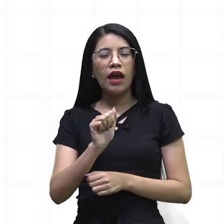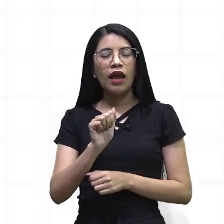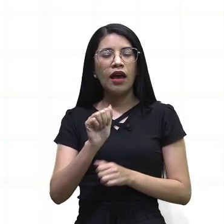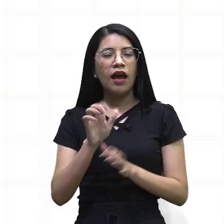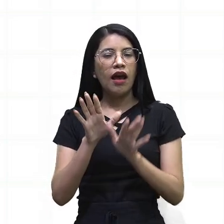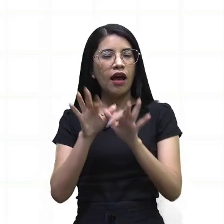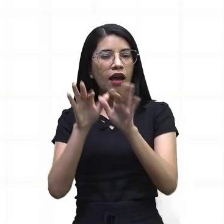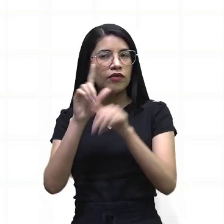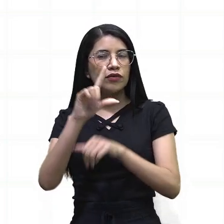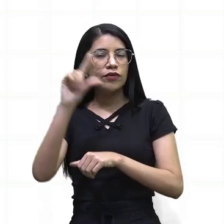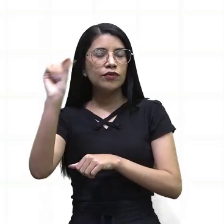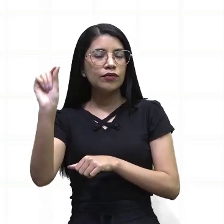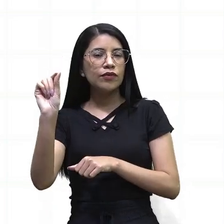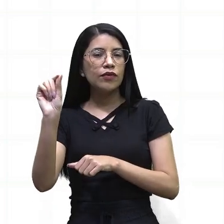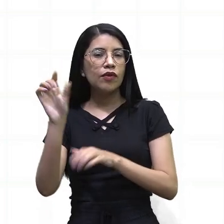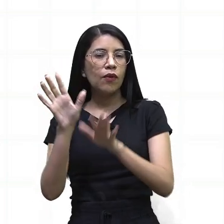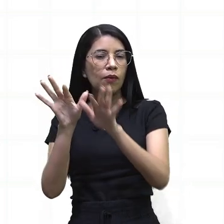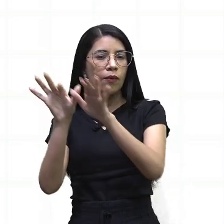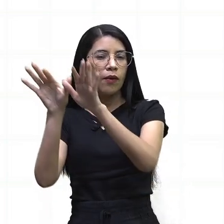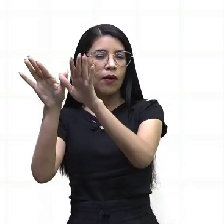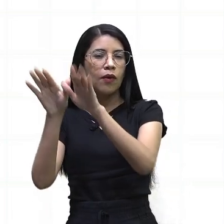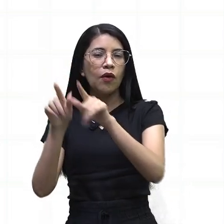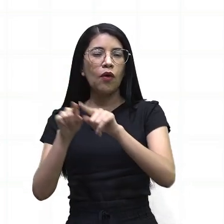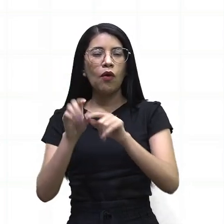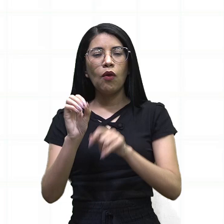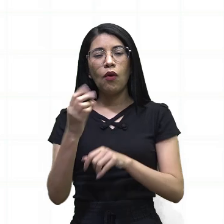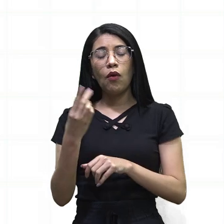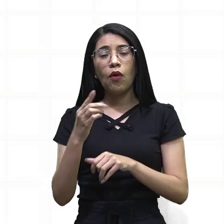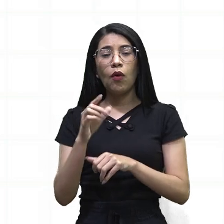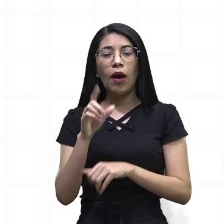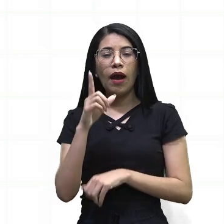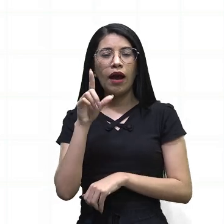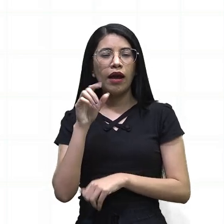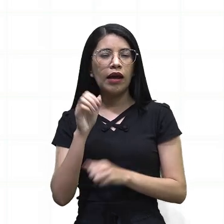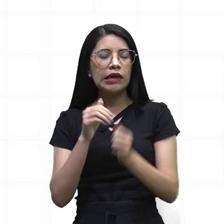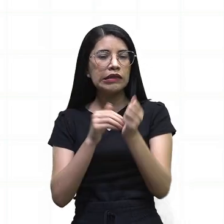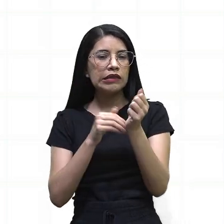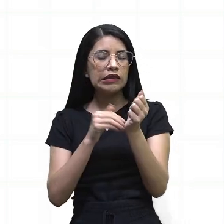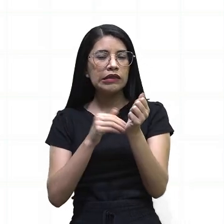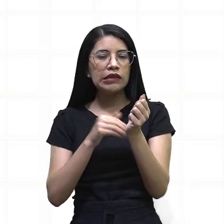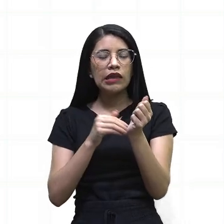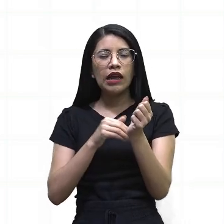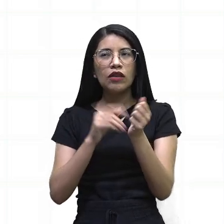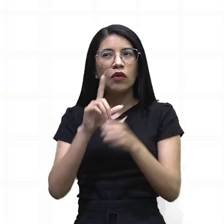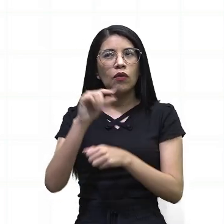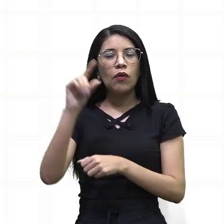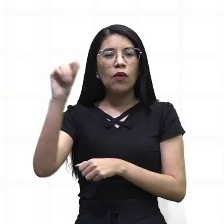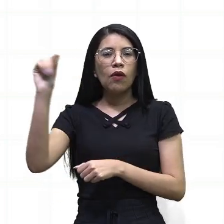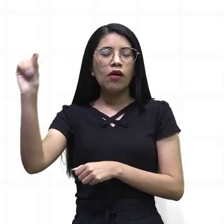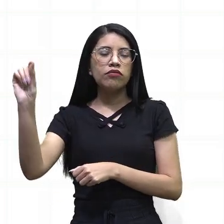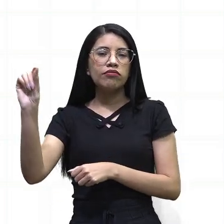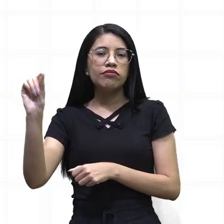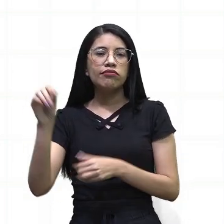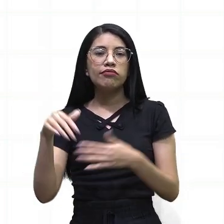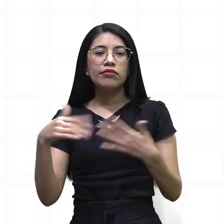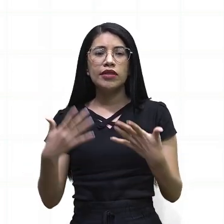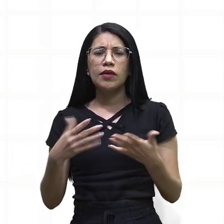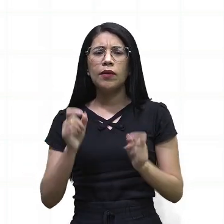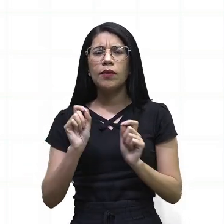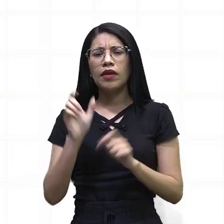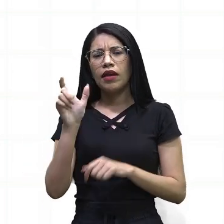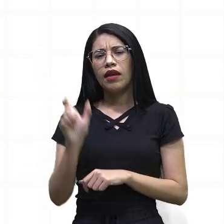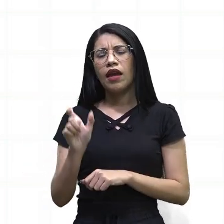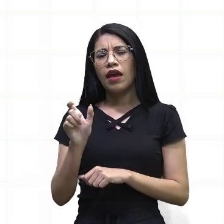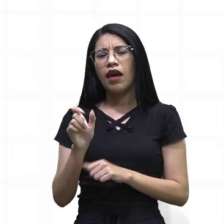entender. Se eu botar mais misteriosa, voou para longe. Misteriosa? Quem é a misteriosa, né? Então